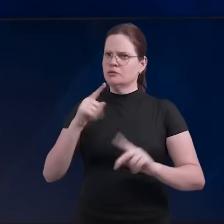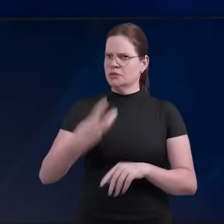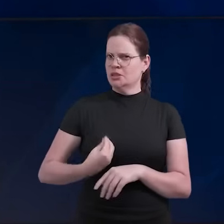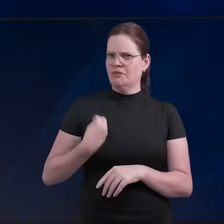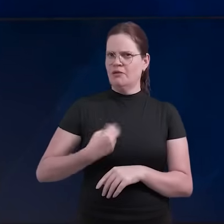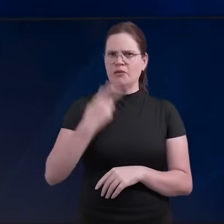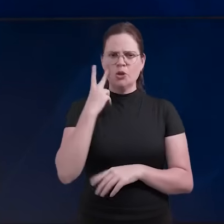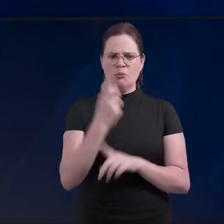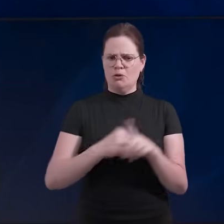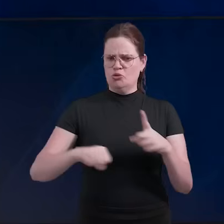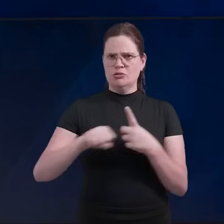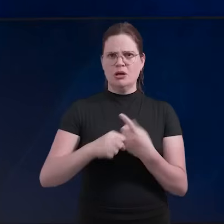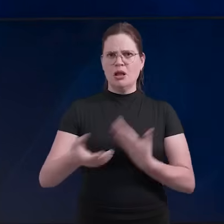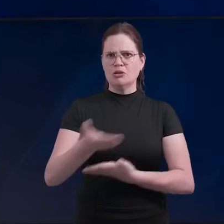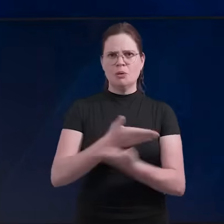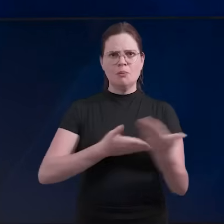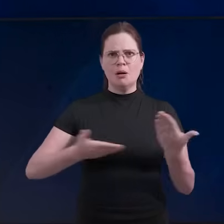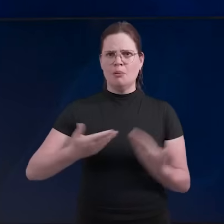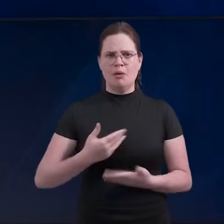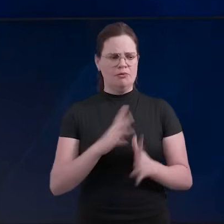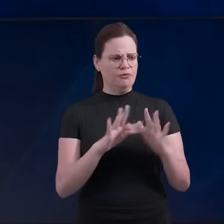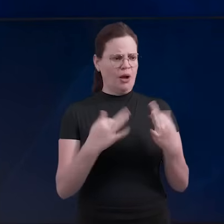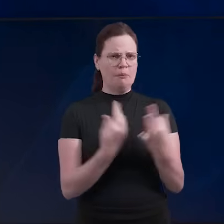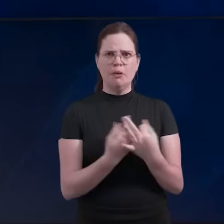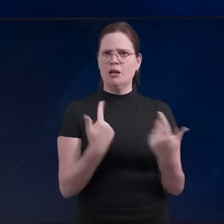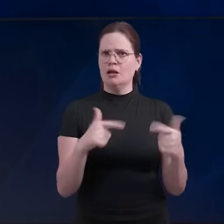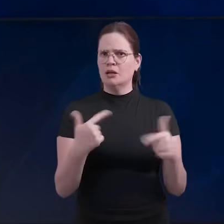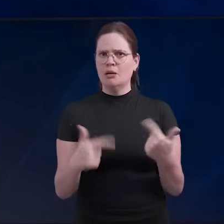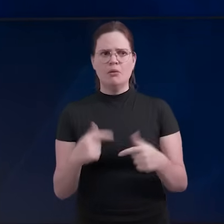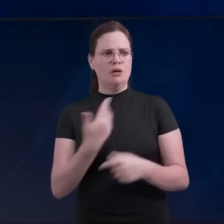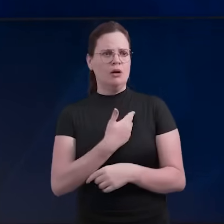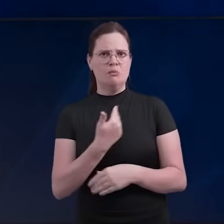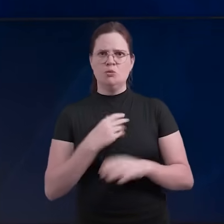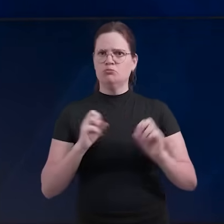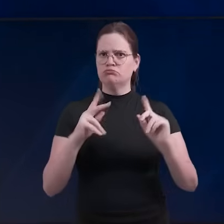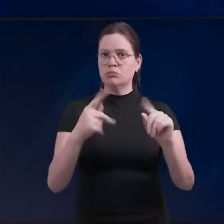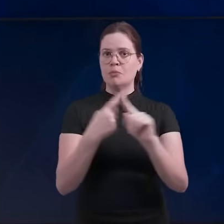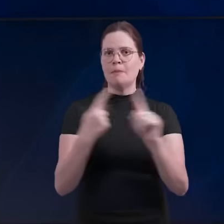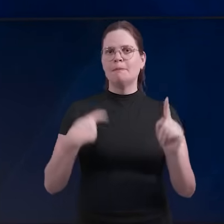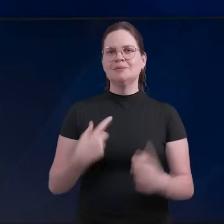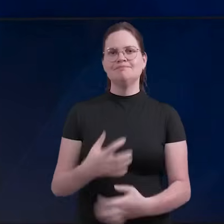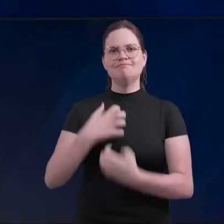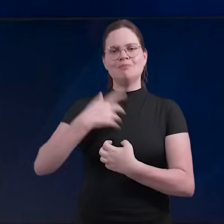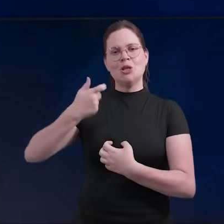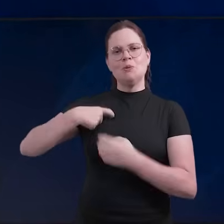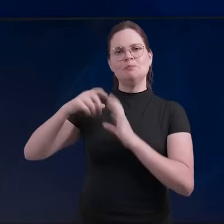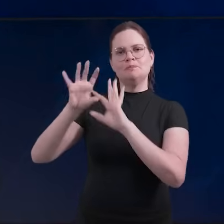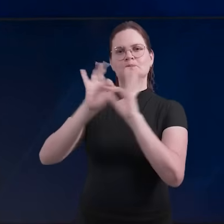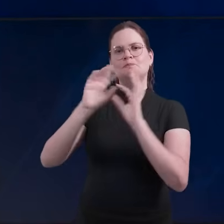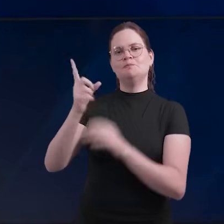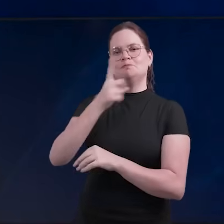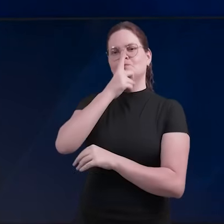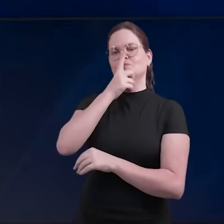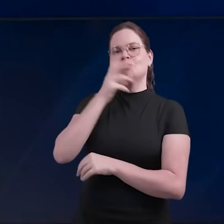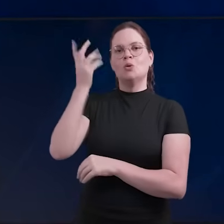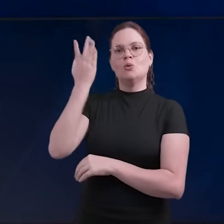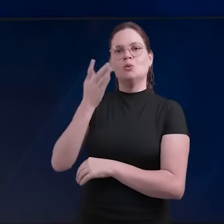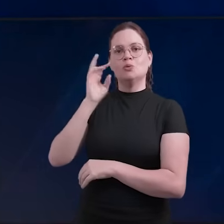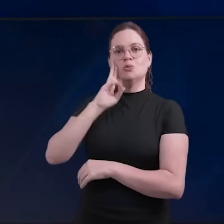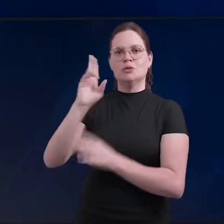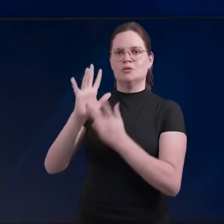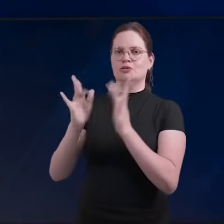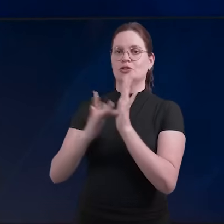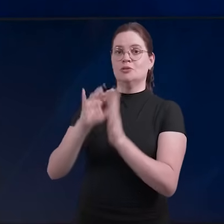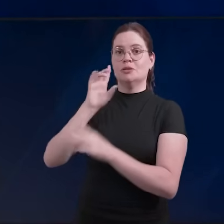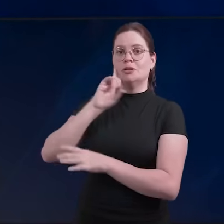vai continuar vivendo a sociedade, você vai continuar vivendo a sua família, mas sentindo que você está vivendo um momento em que você está